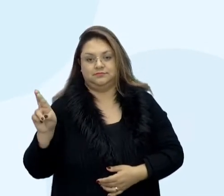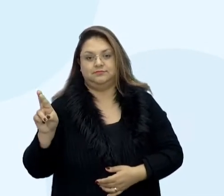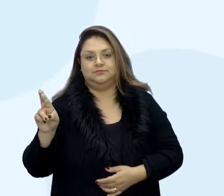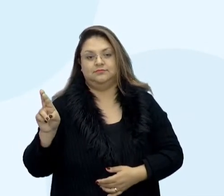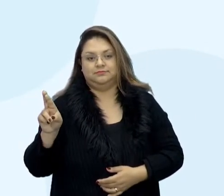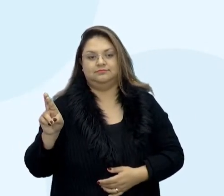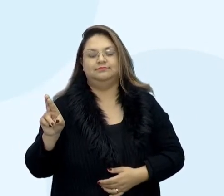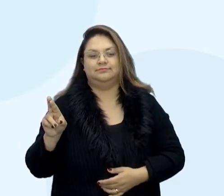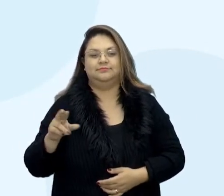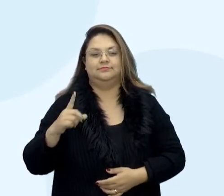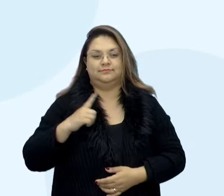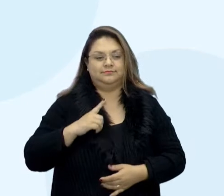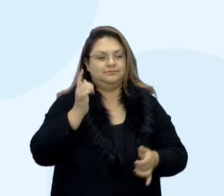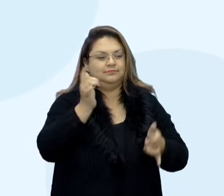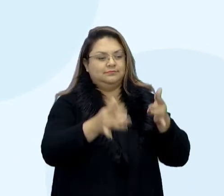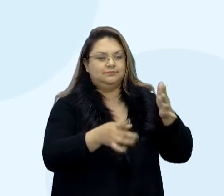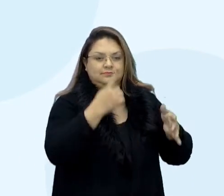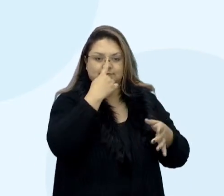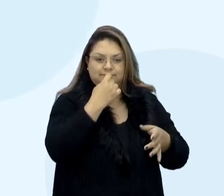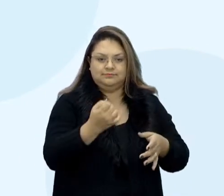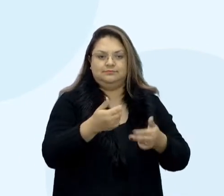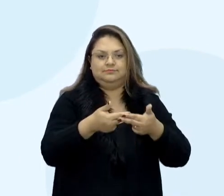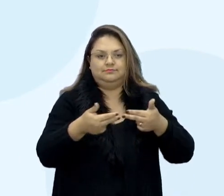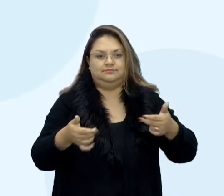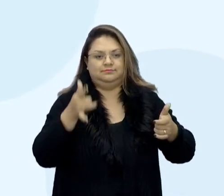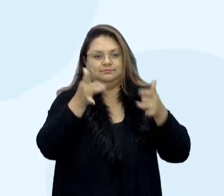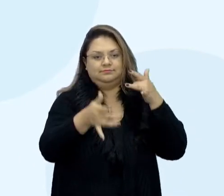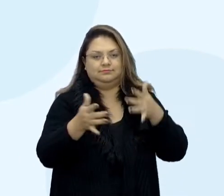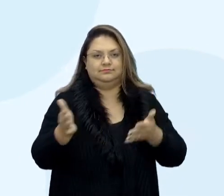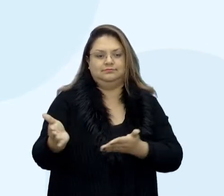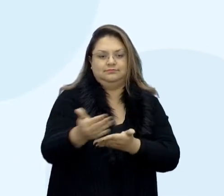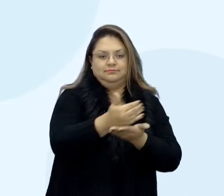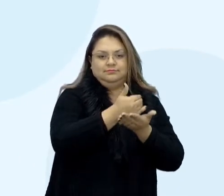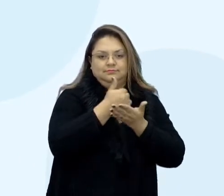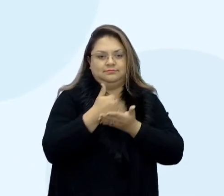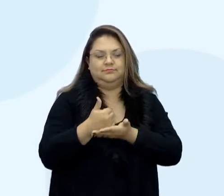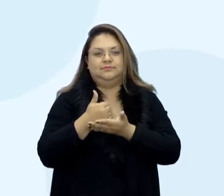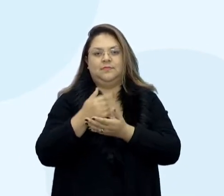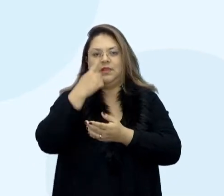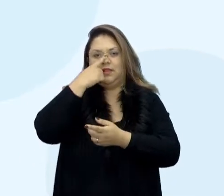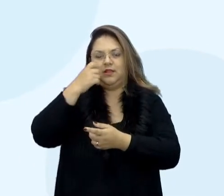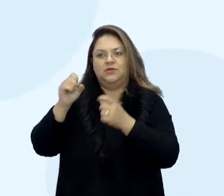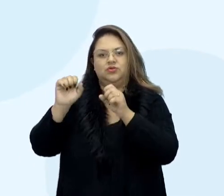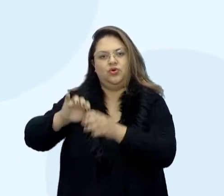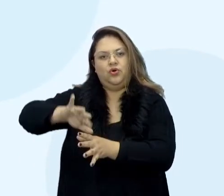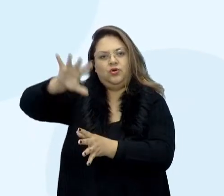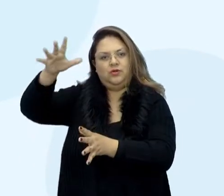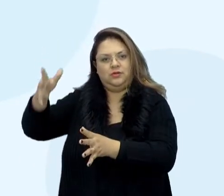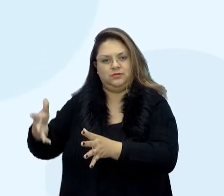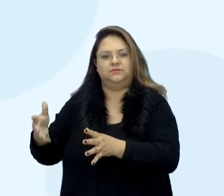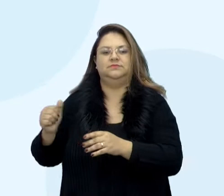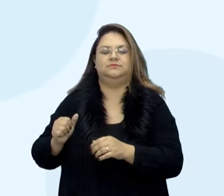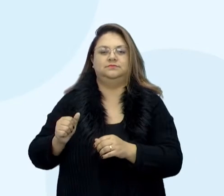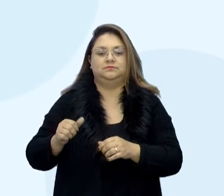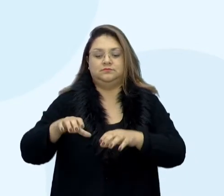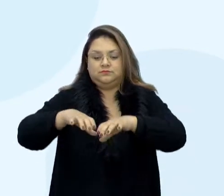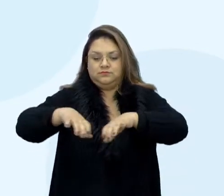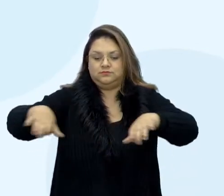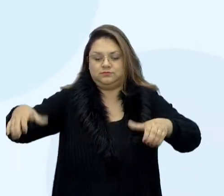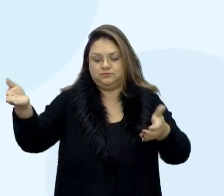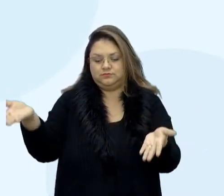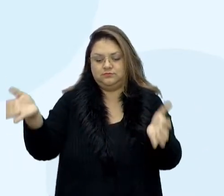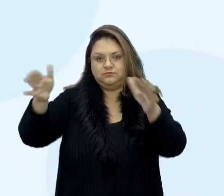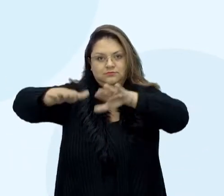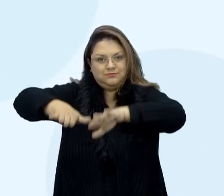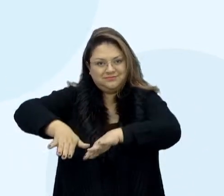dos resíduos, né? Dos lixões, dos aterros sanitários, aí de todos os resíduos